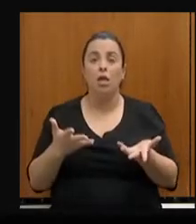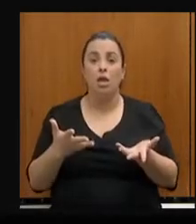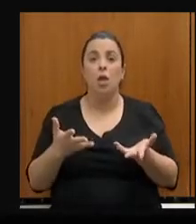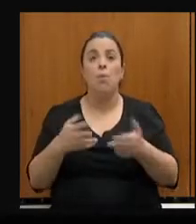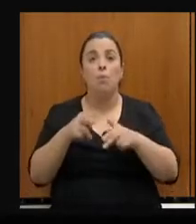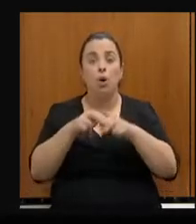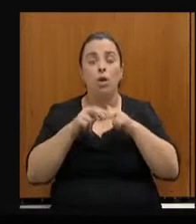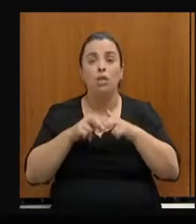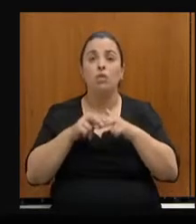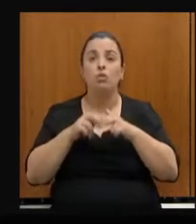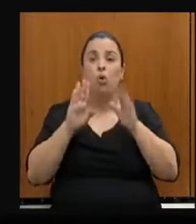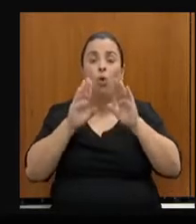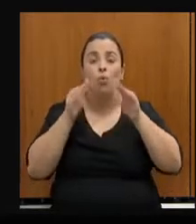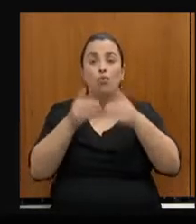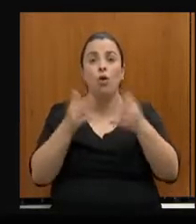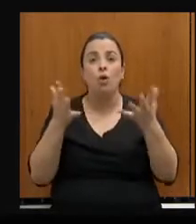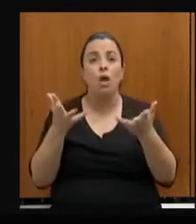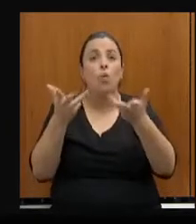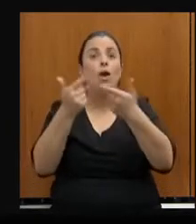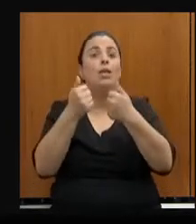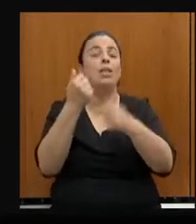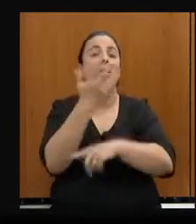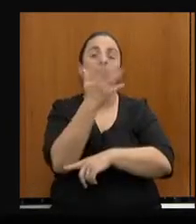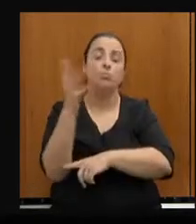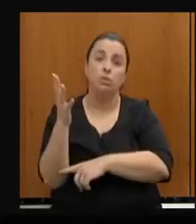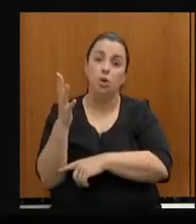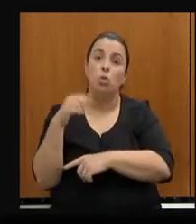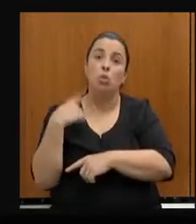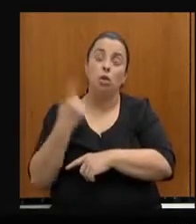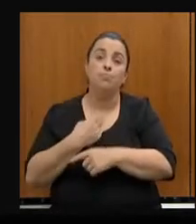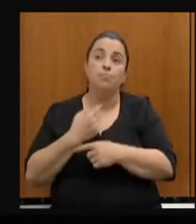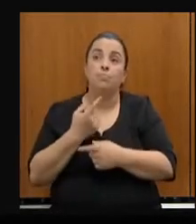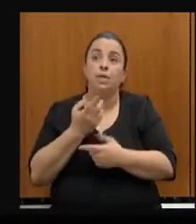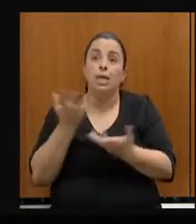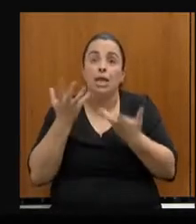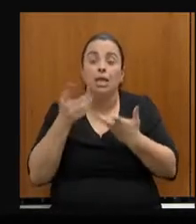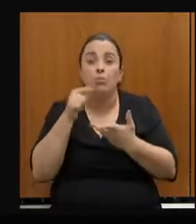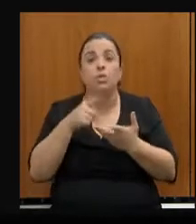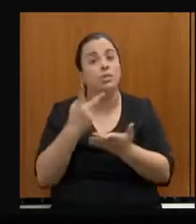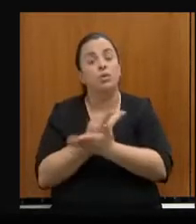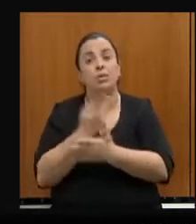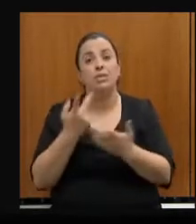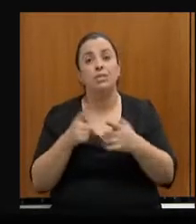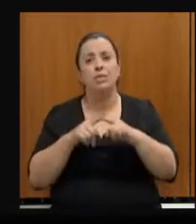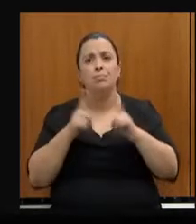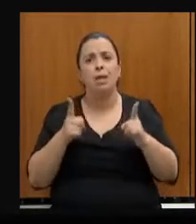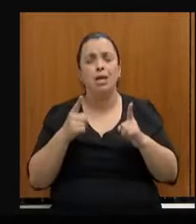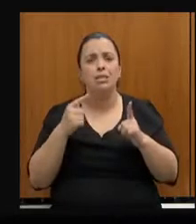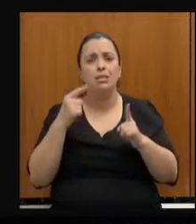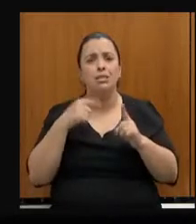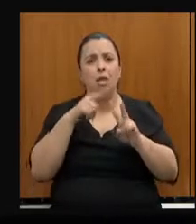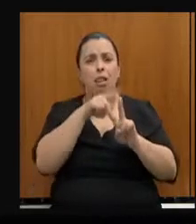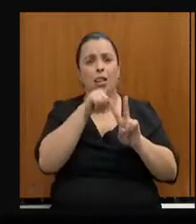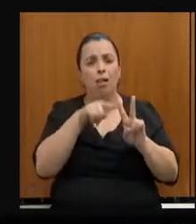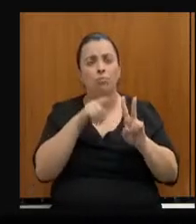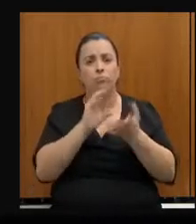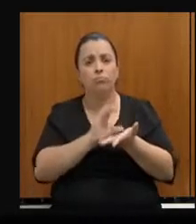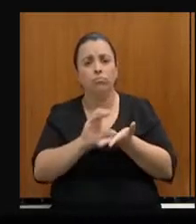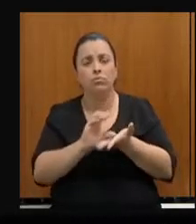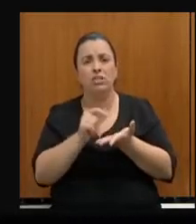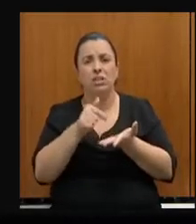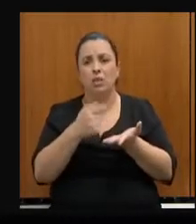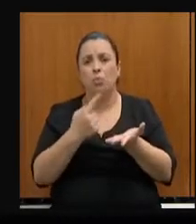qualidade ambiental era isso que a gente esperava posto correr eu sei que muita falta dele não de um investimento robusto